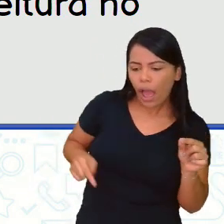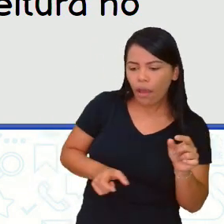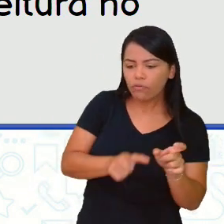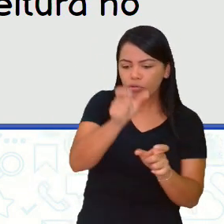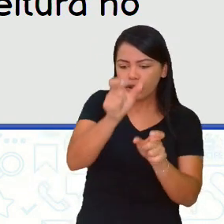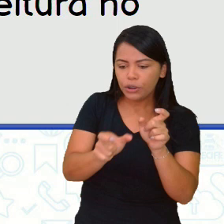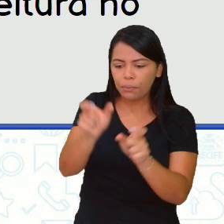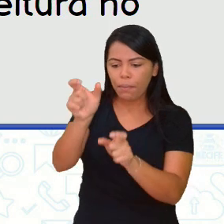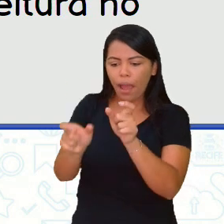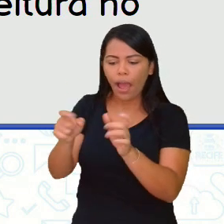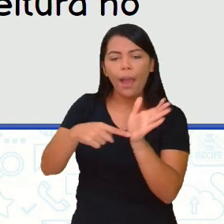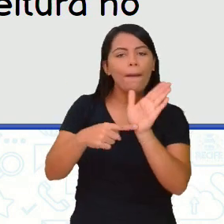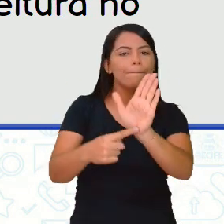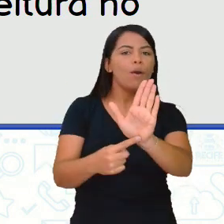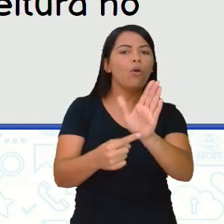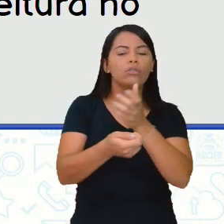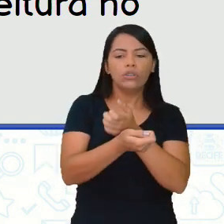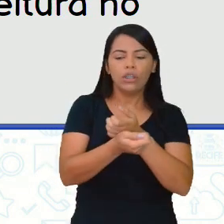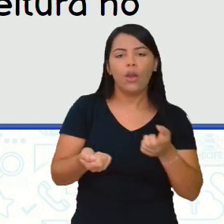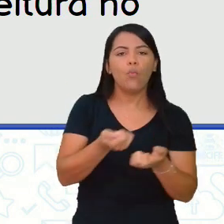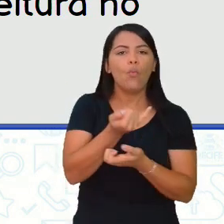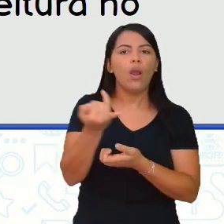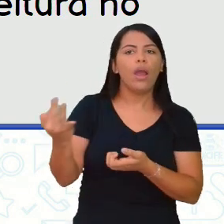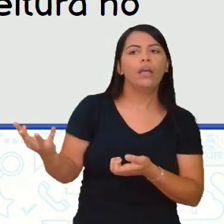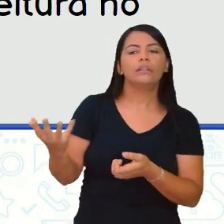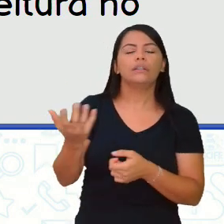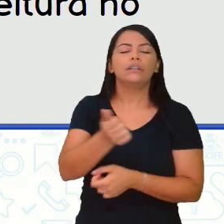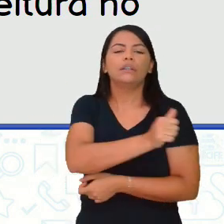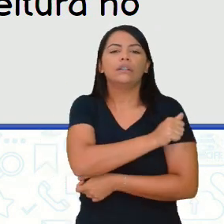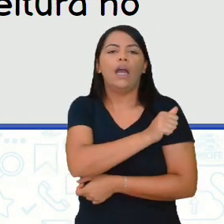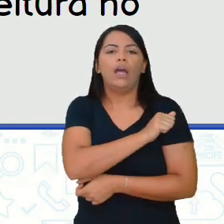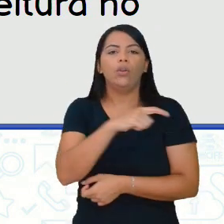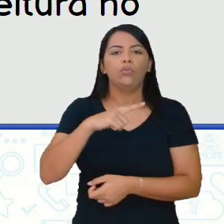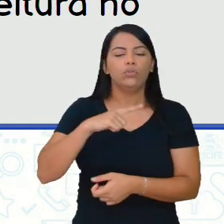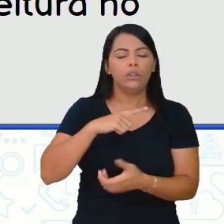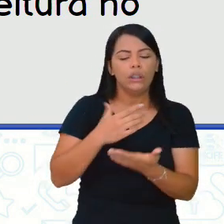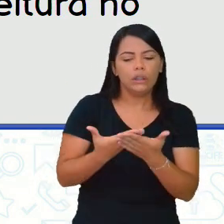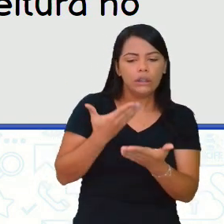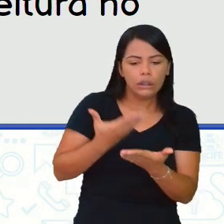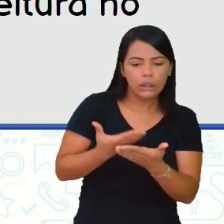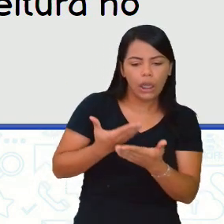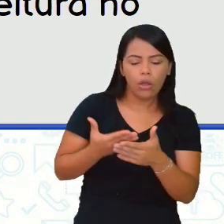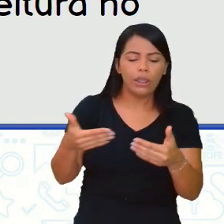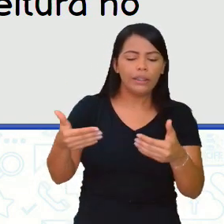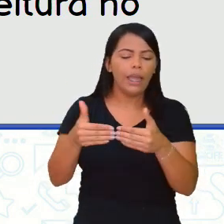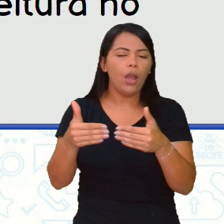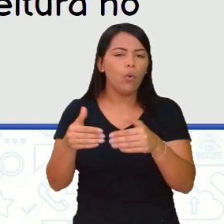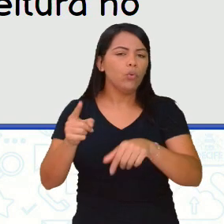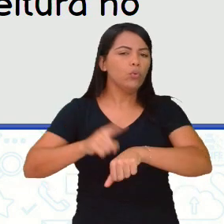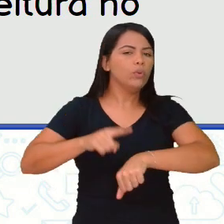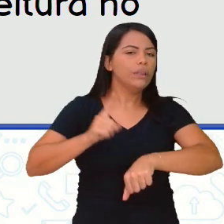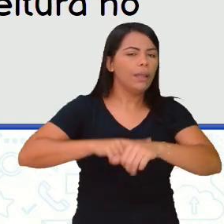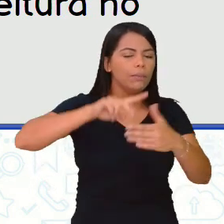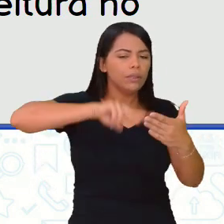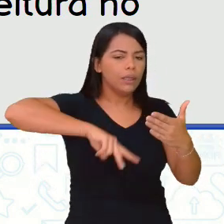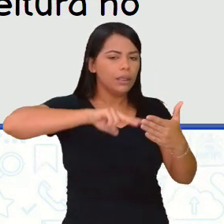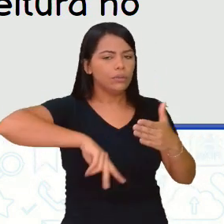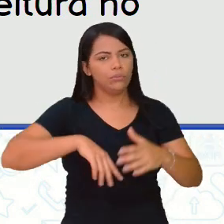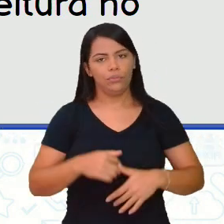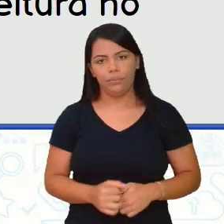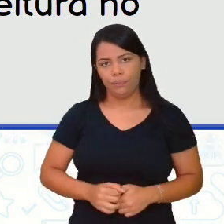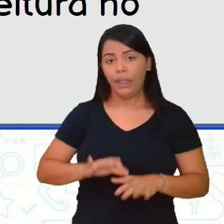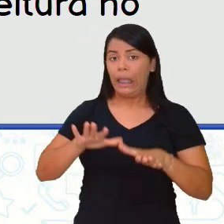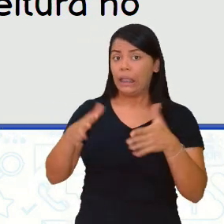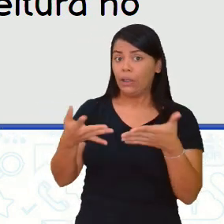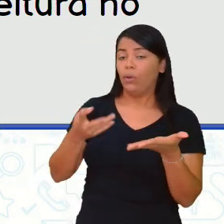dos alunos de uma escola conforme o tempo diário dedicado à leitura. Leitura, gente, é uma coisa